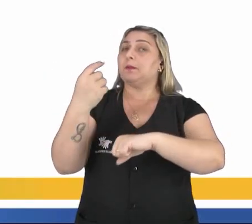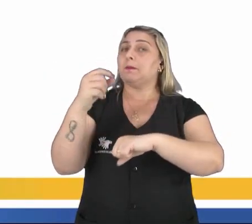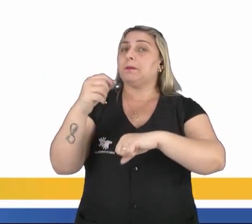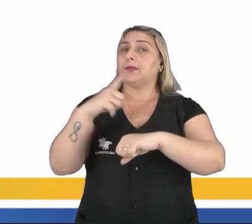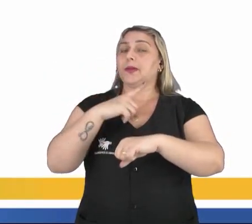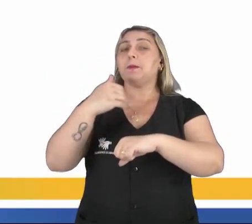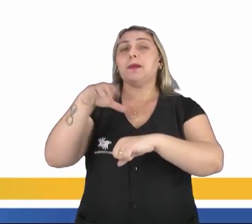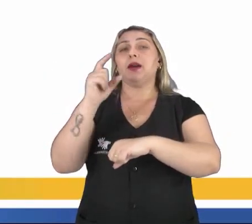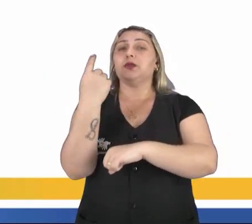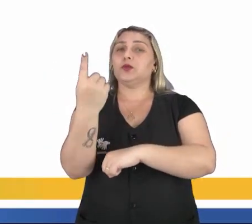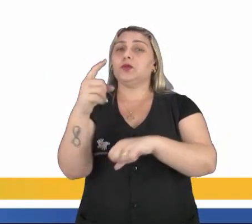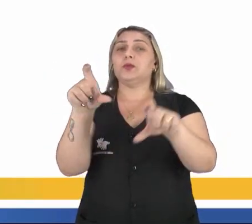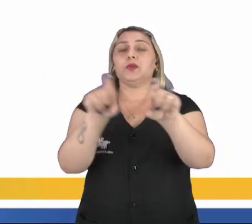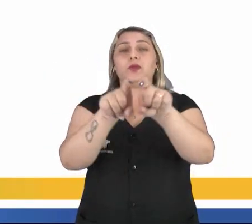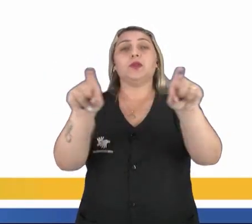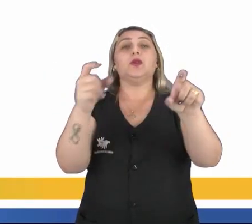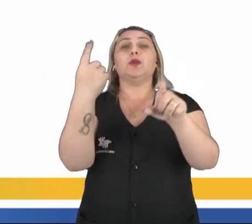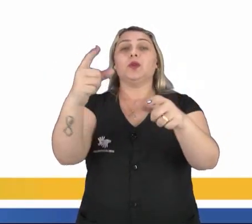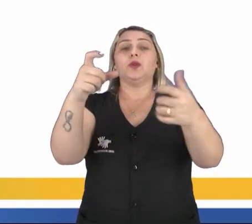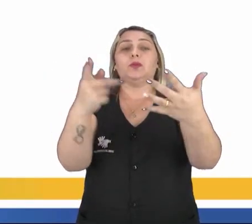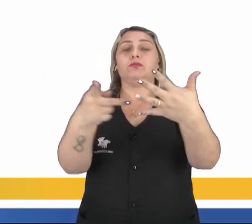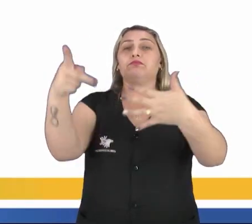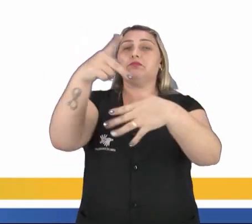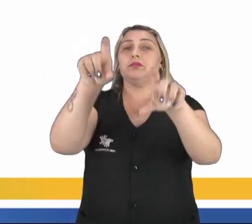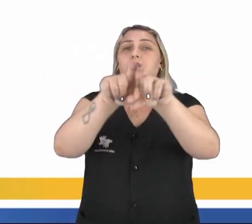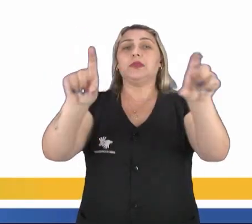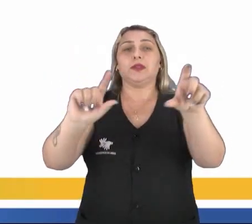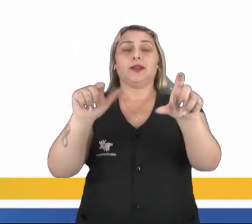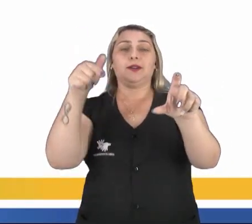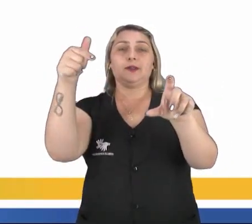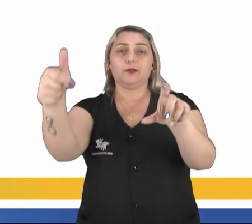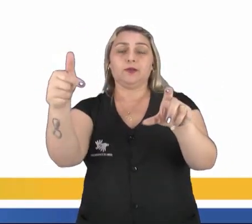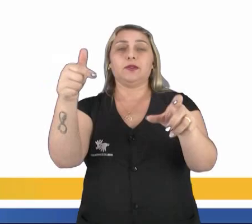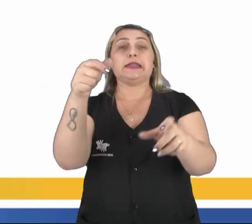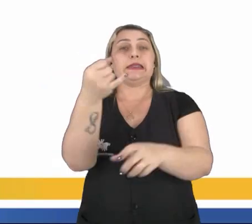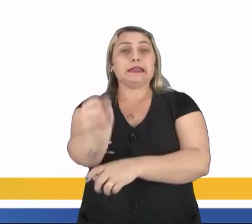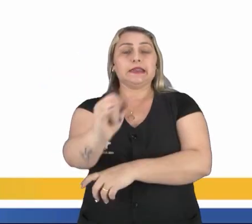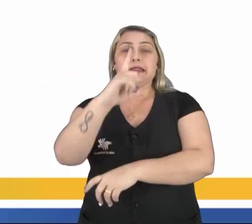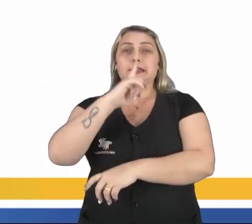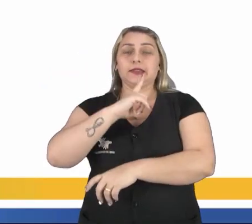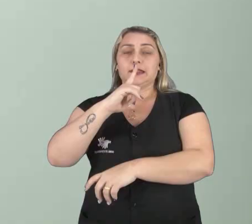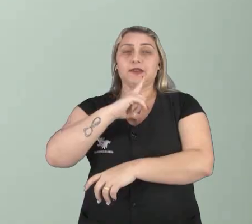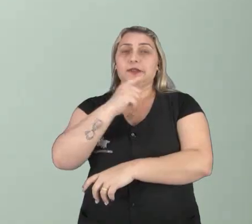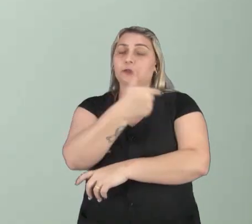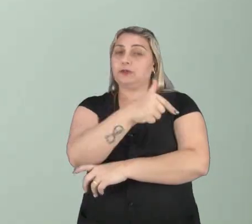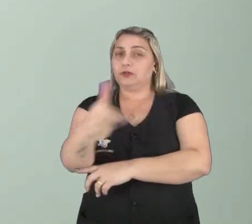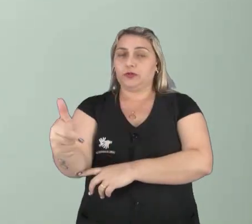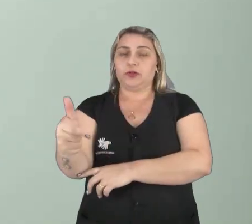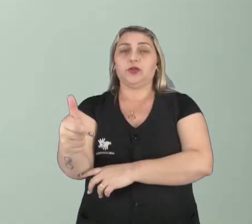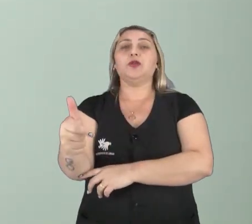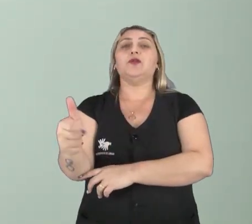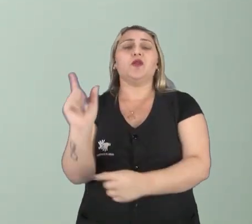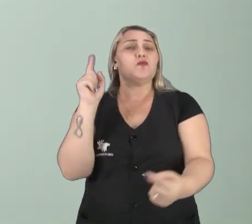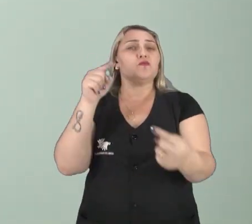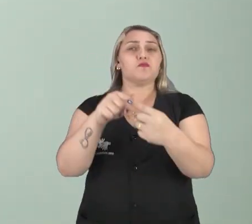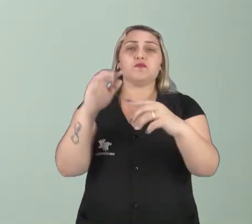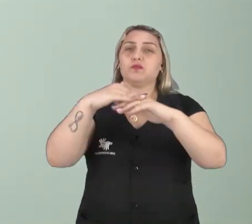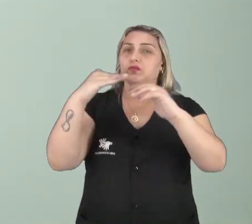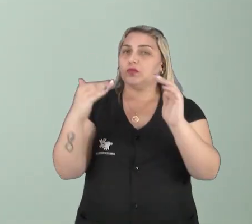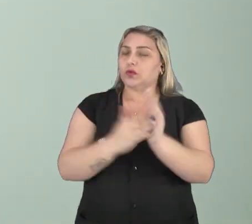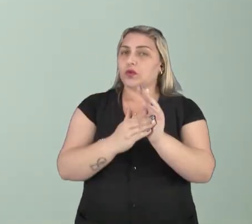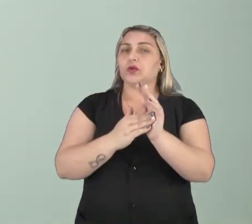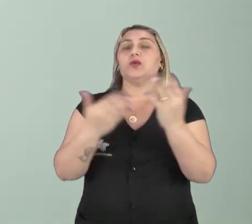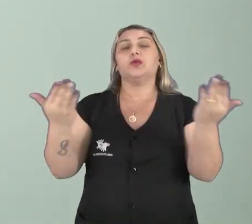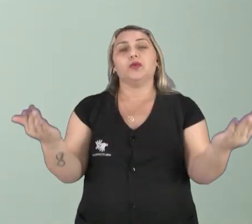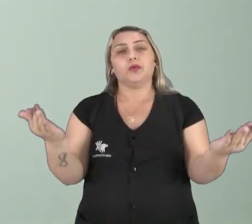mais de uma oração. Uma vai ser a principal e a outra, se ela não tiver um sentido completo,